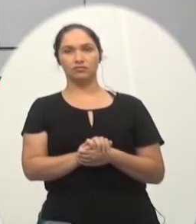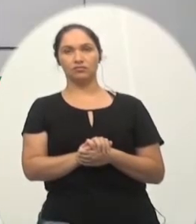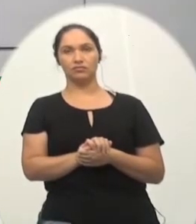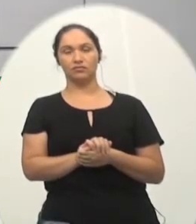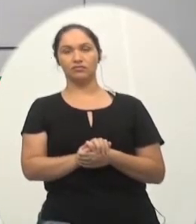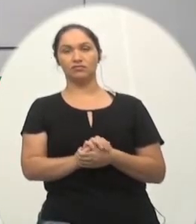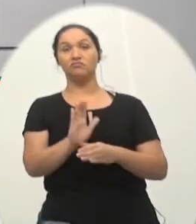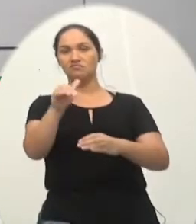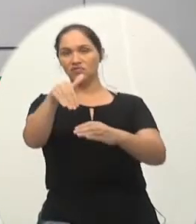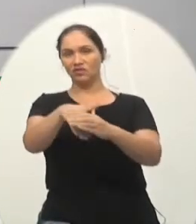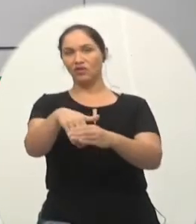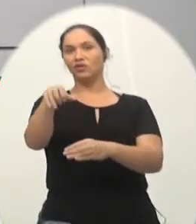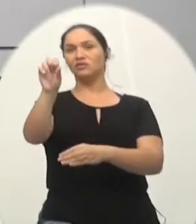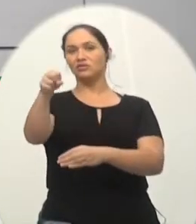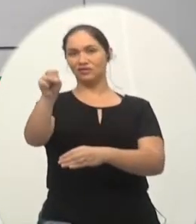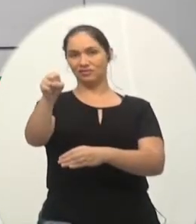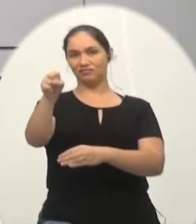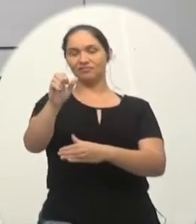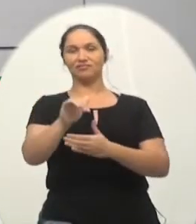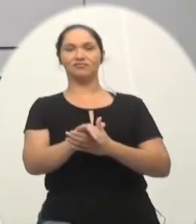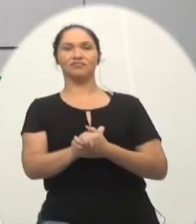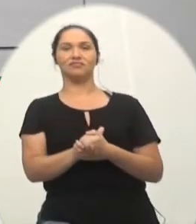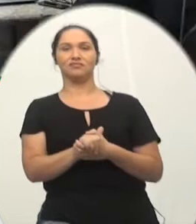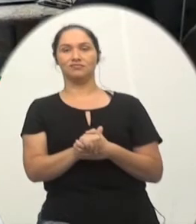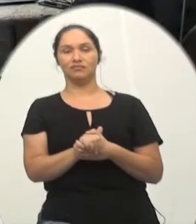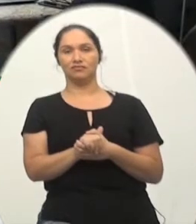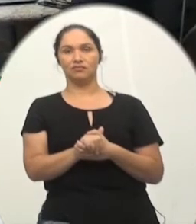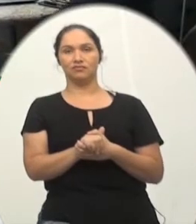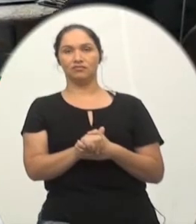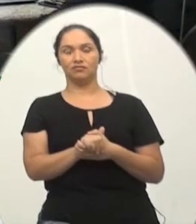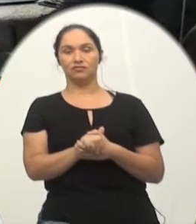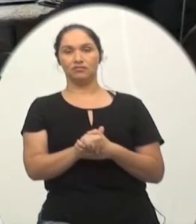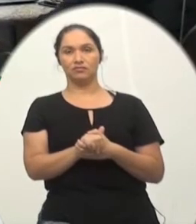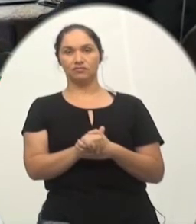Voto favorável à chapa do João Batista Belloli.